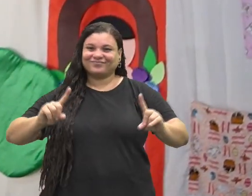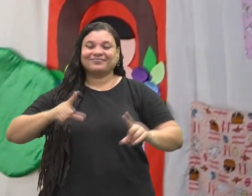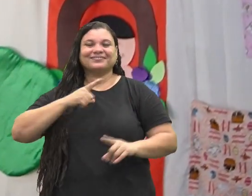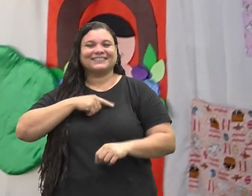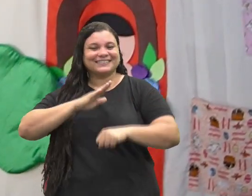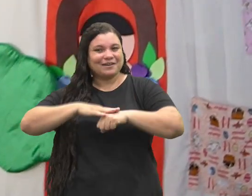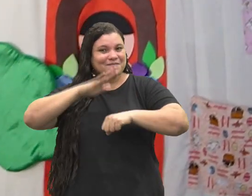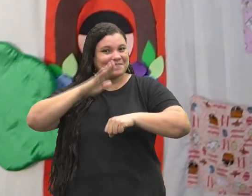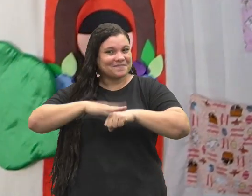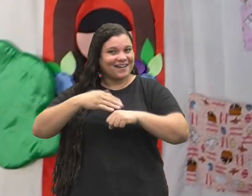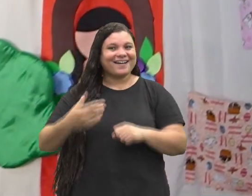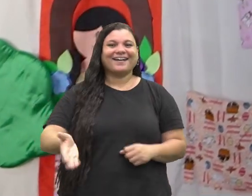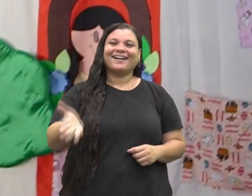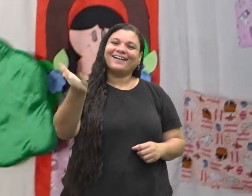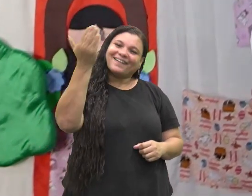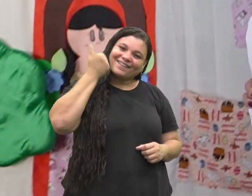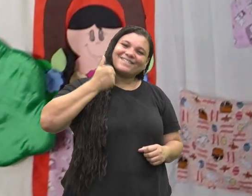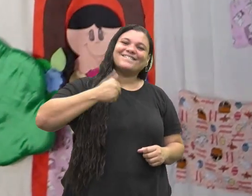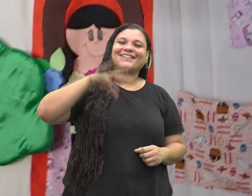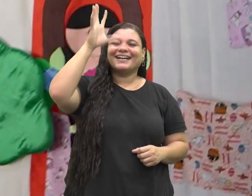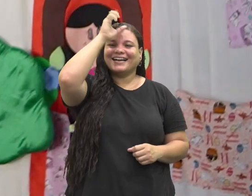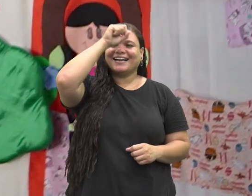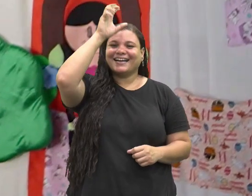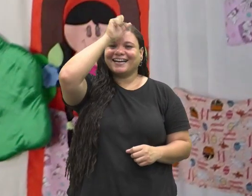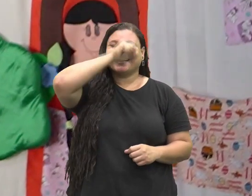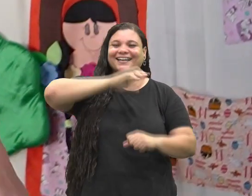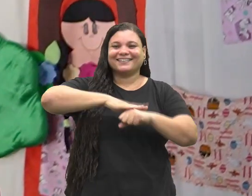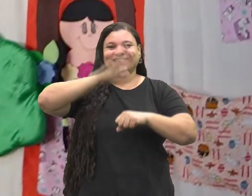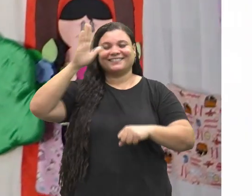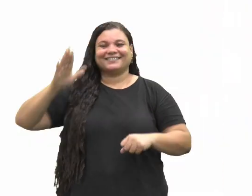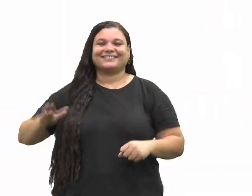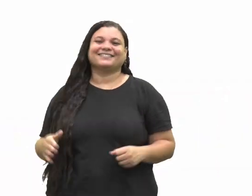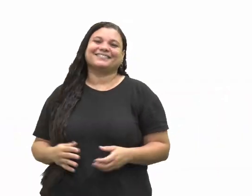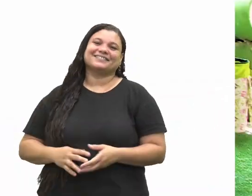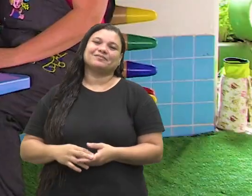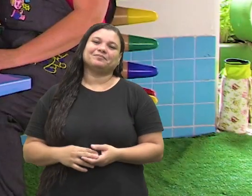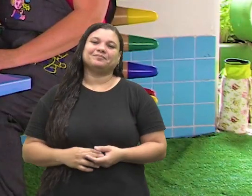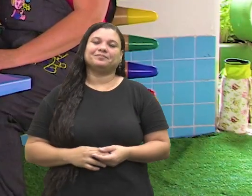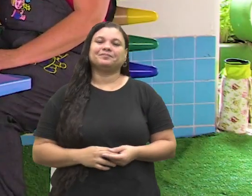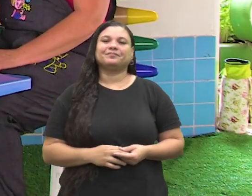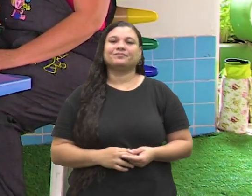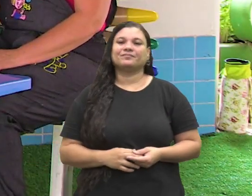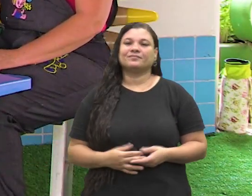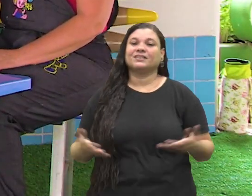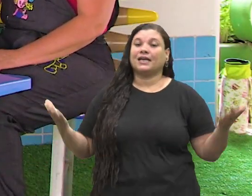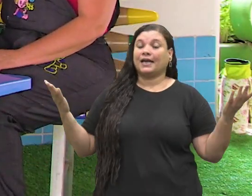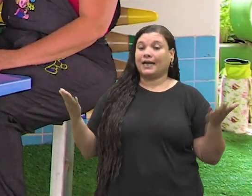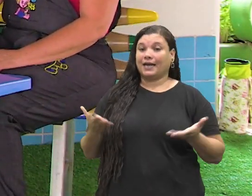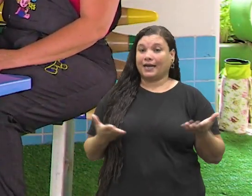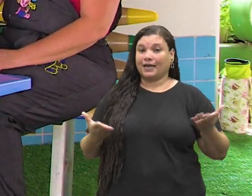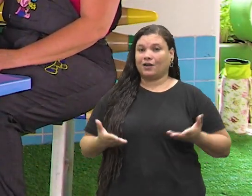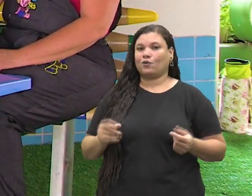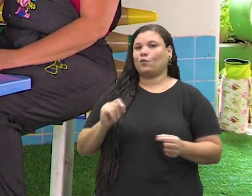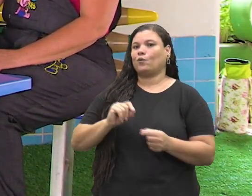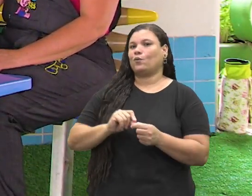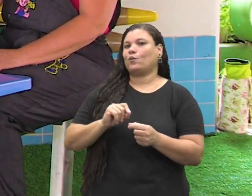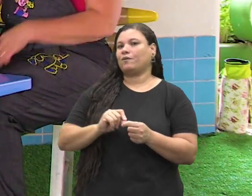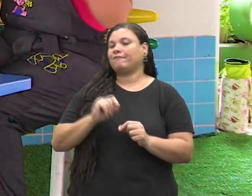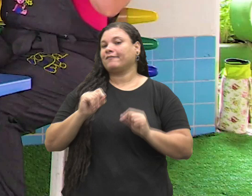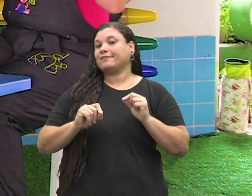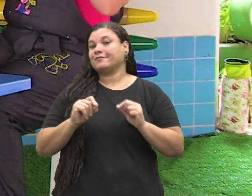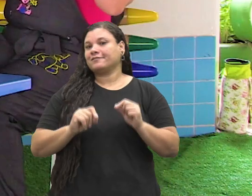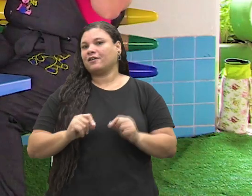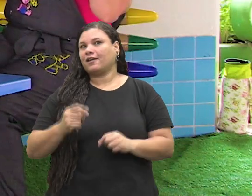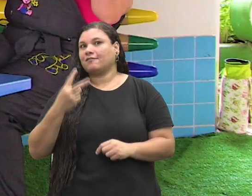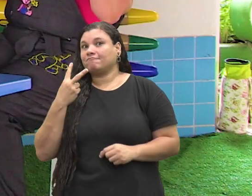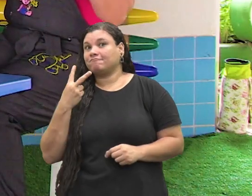brincadeiras? Então vamos para a próxima brincadeira. Vamos lá, crianças. Vamos para a nossa segunda